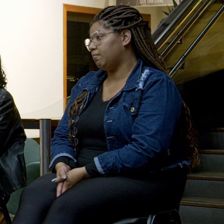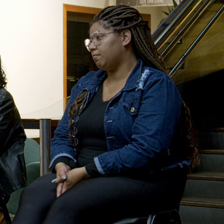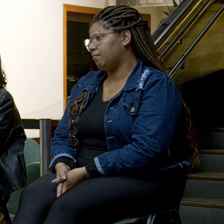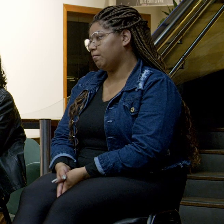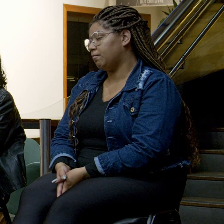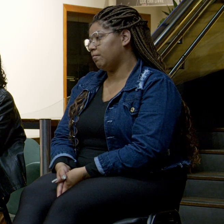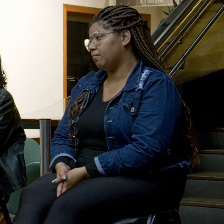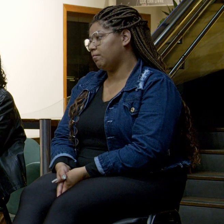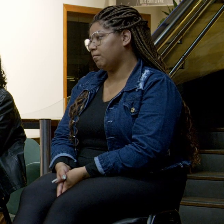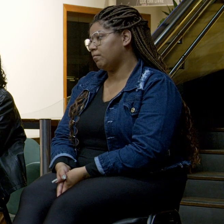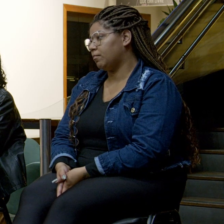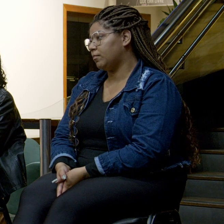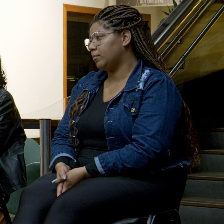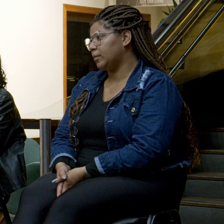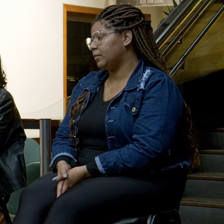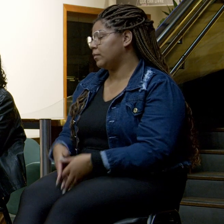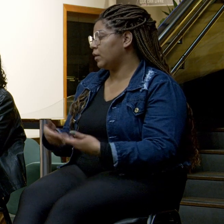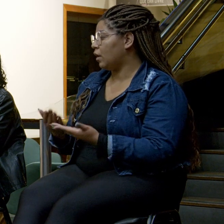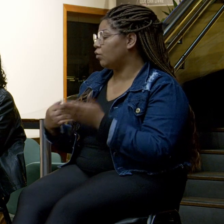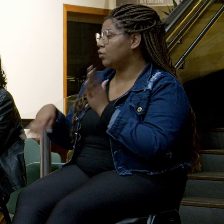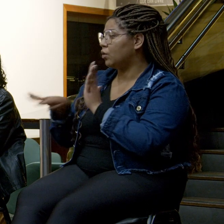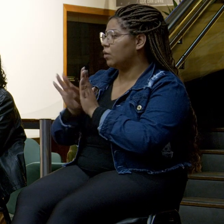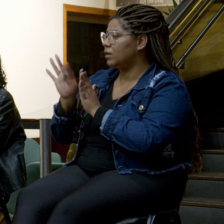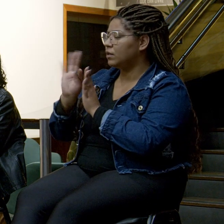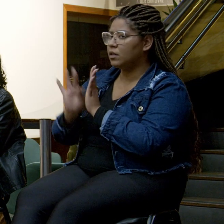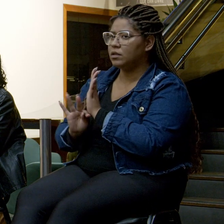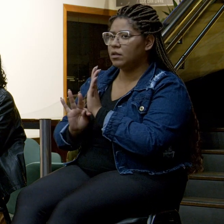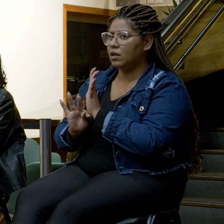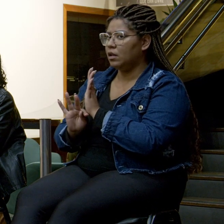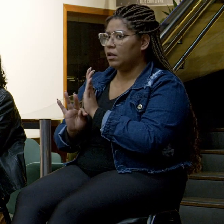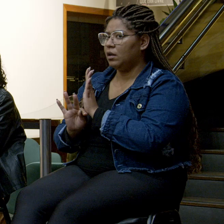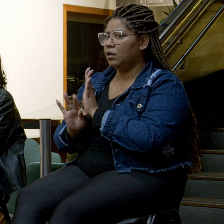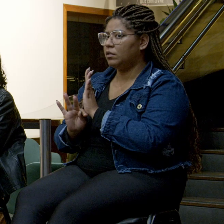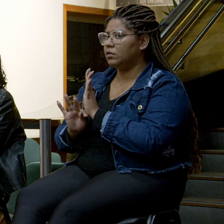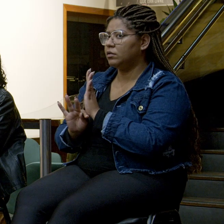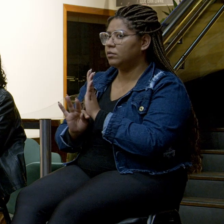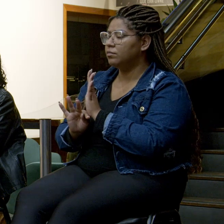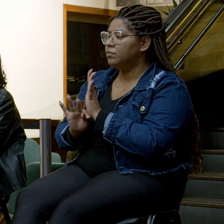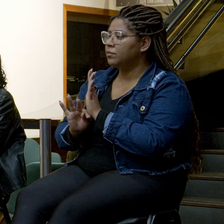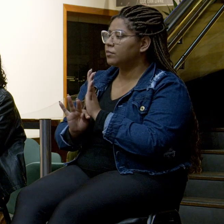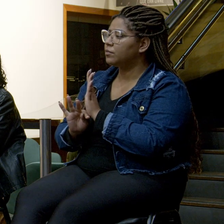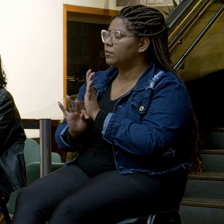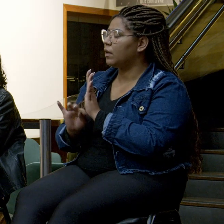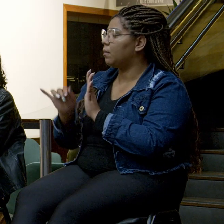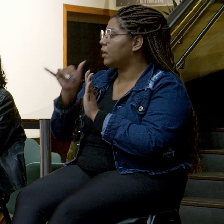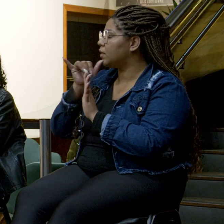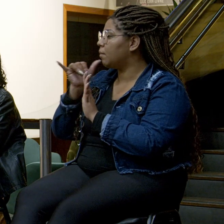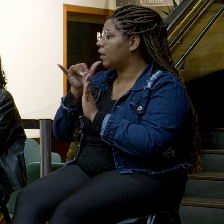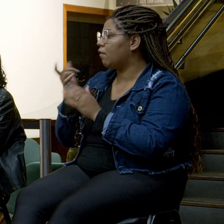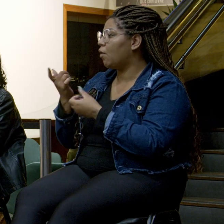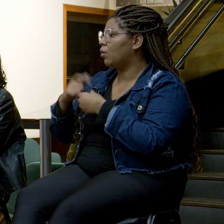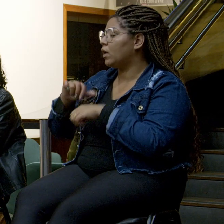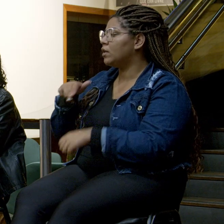aquilo, quando chegaram esses textos, deu para ver na Ana voltar essa revolta, que por um lado